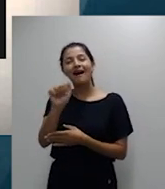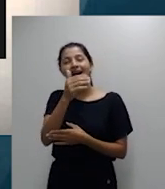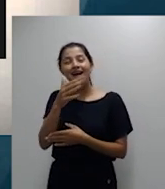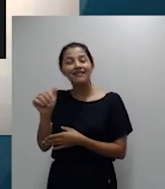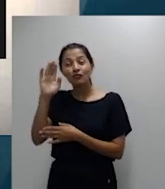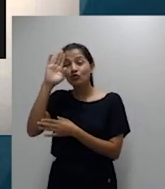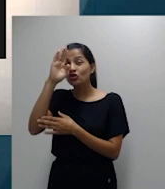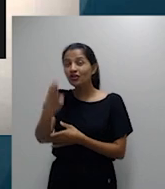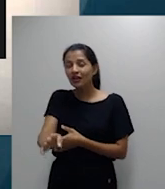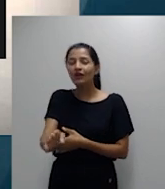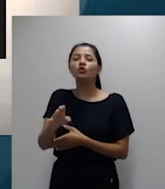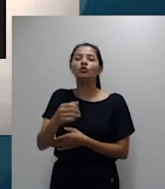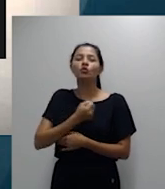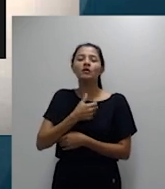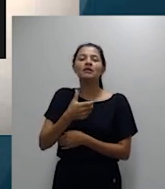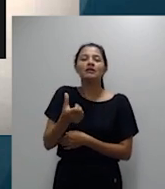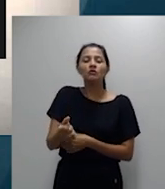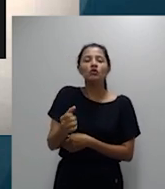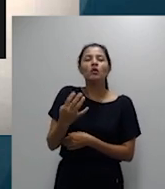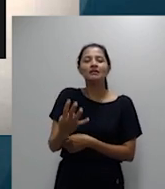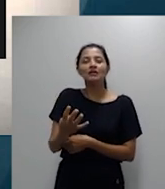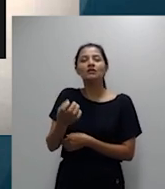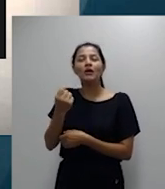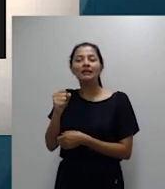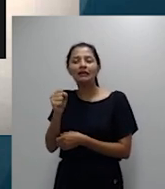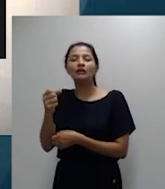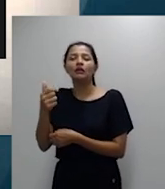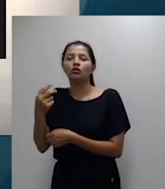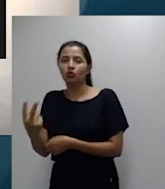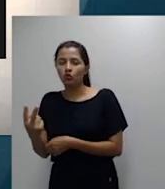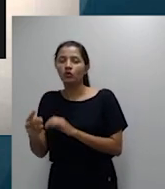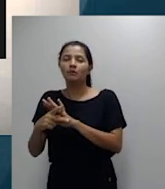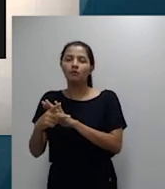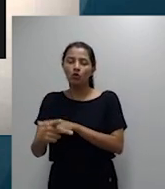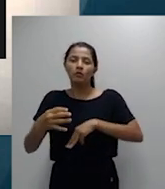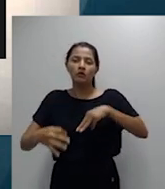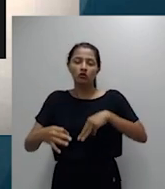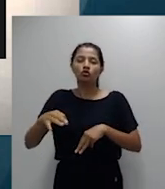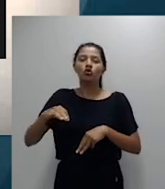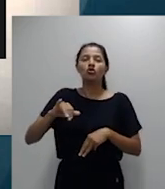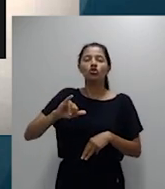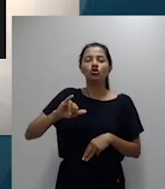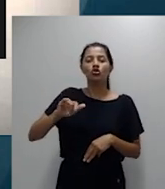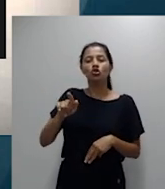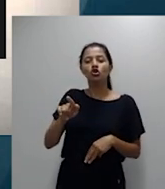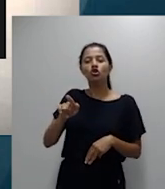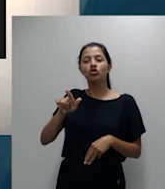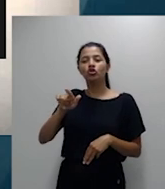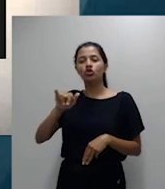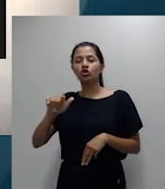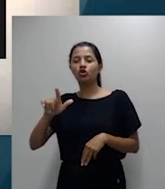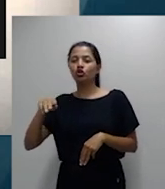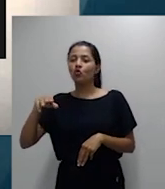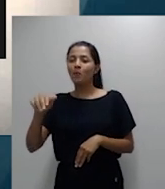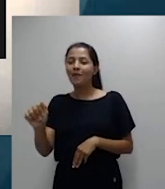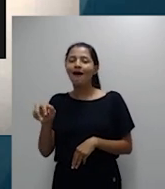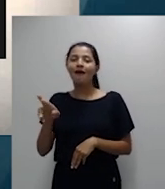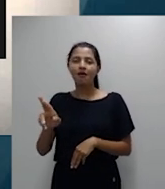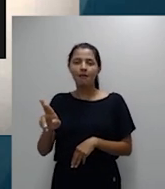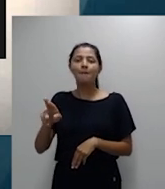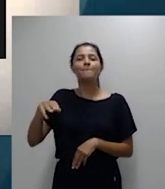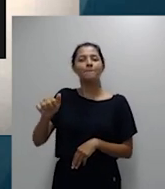nº 6482 a bateria do início de uma julgamento divulgado em fevereiro deste ano após